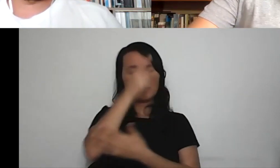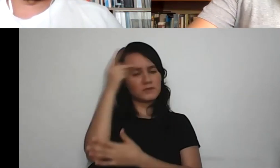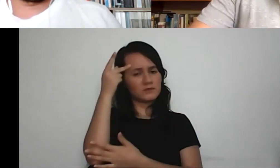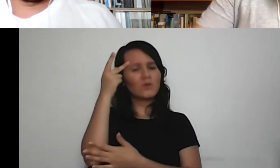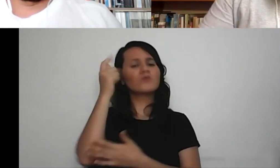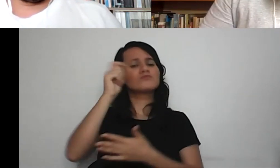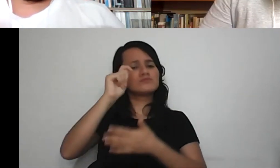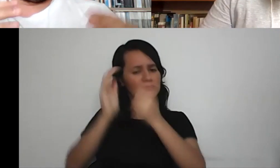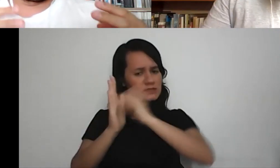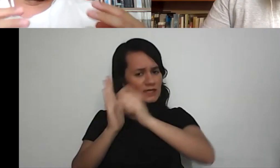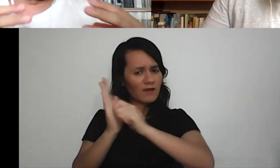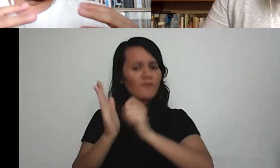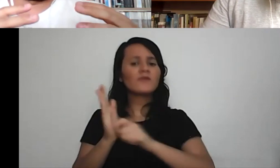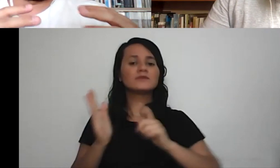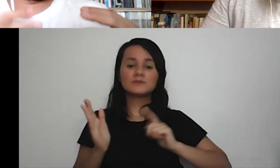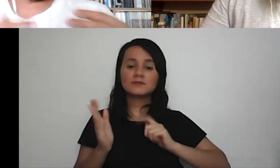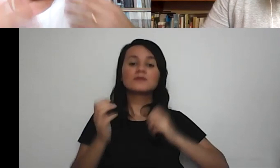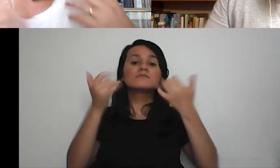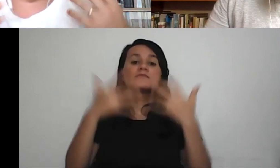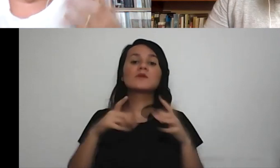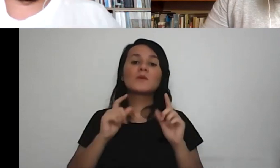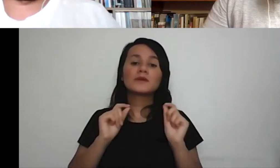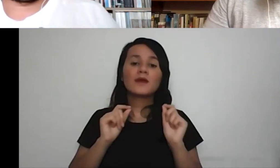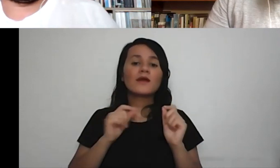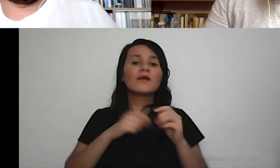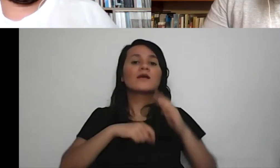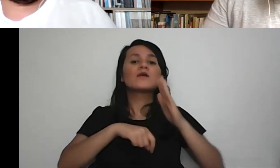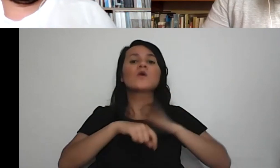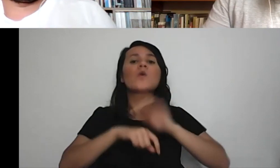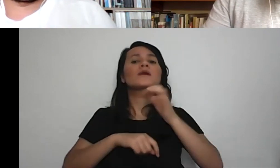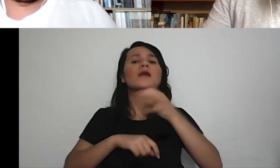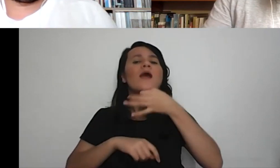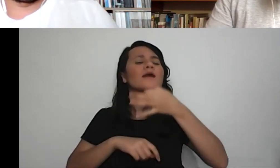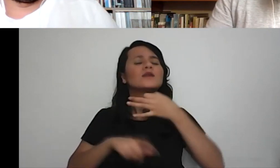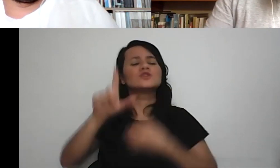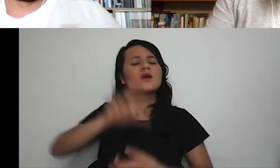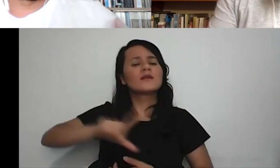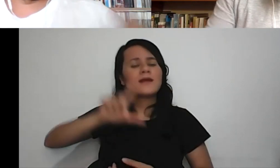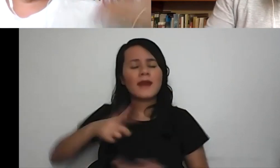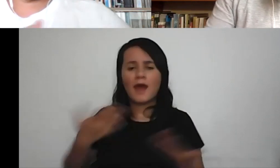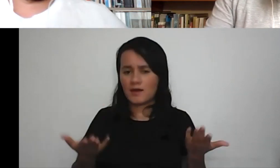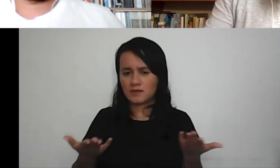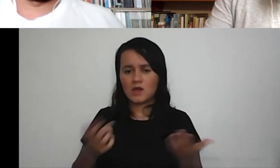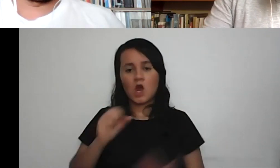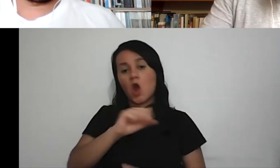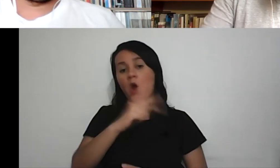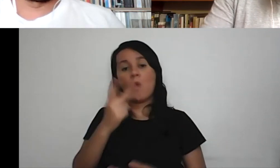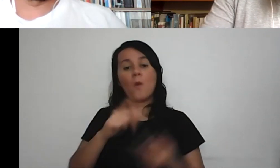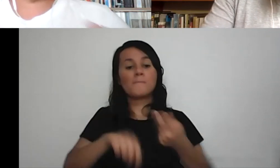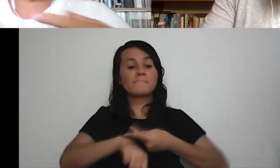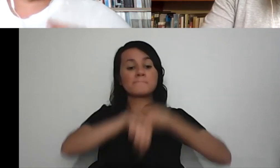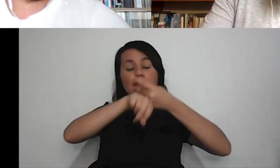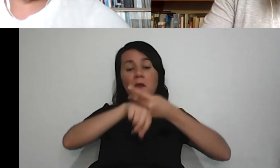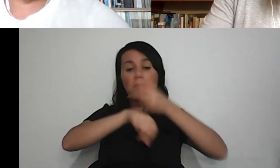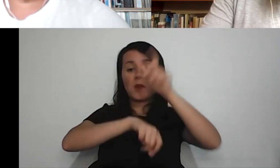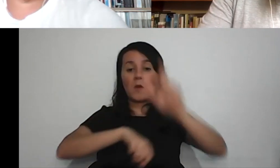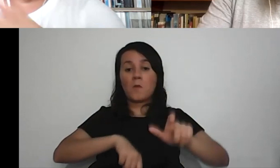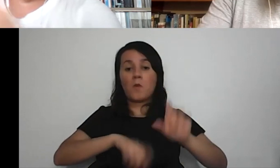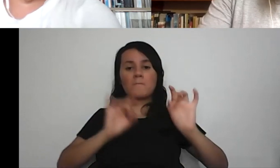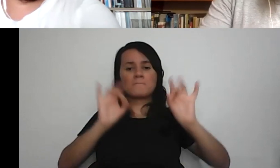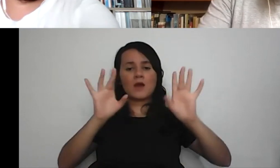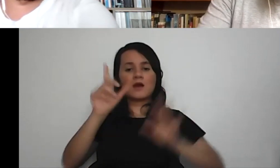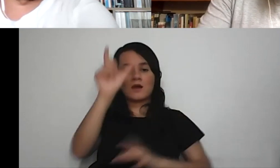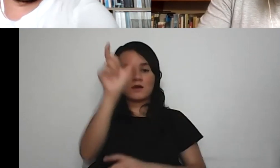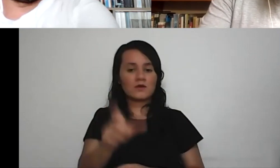sobre isso, meio que falando sobre o que é fazer crítica literária, né? Ou premiar alguém, ou destacar, né?